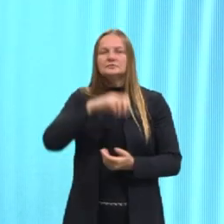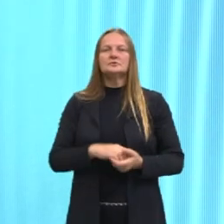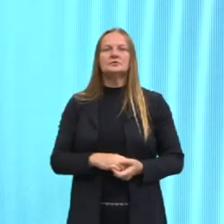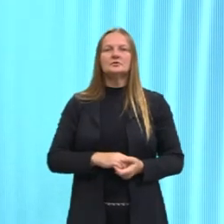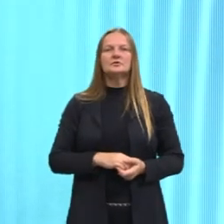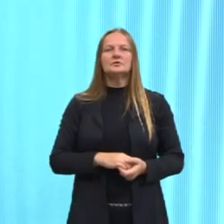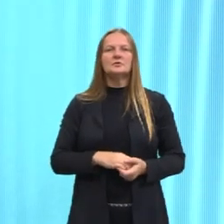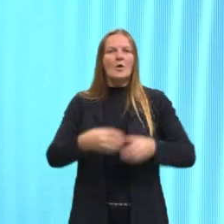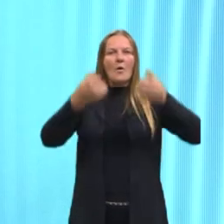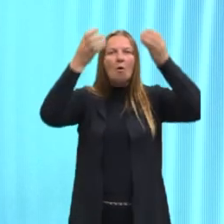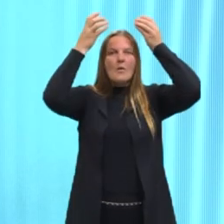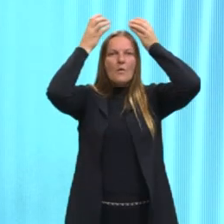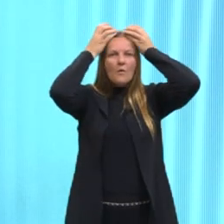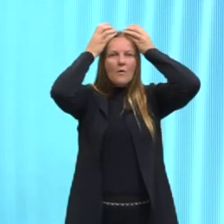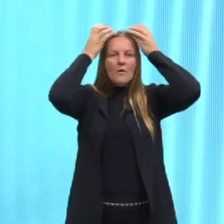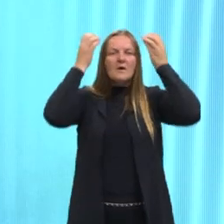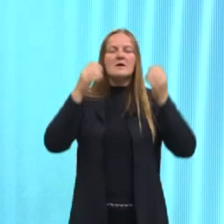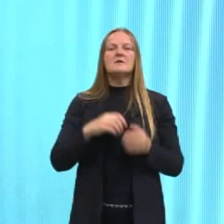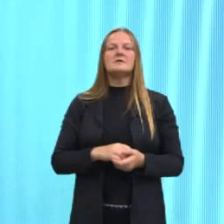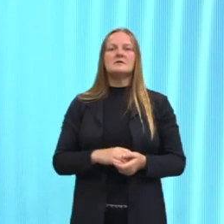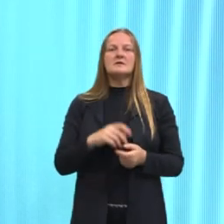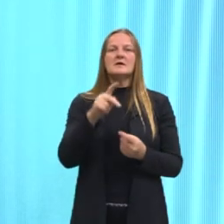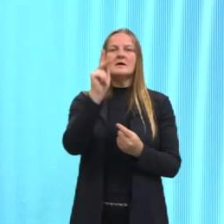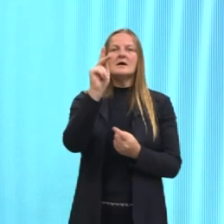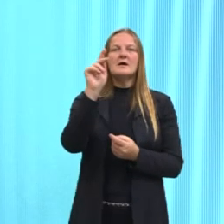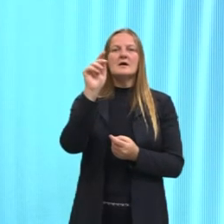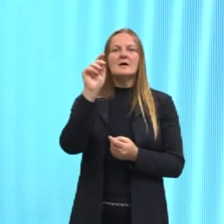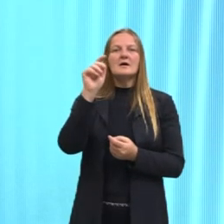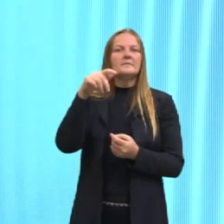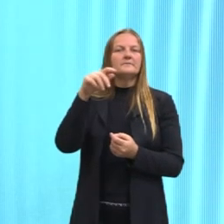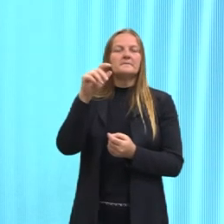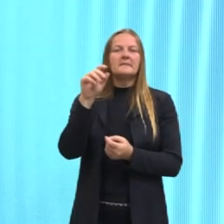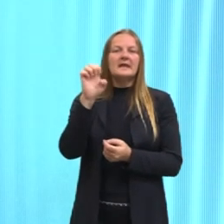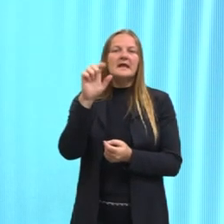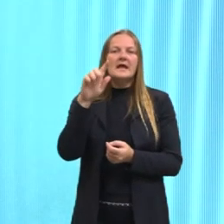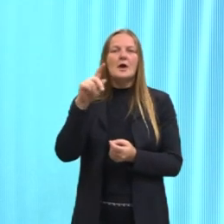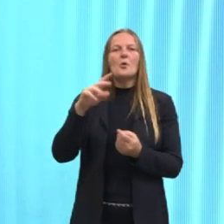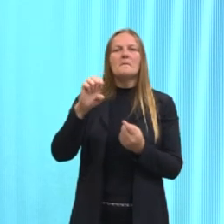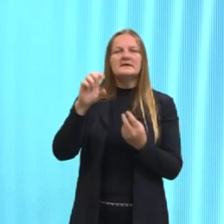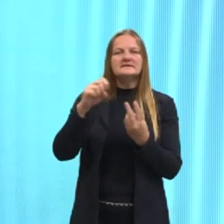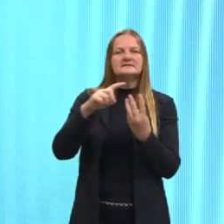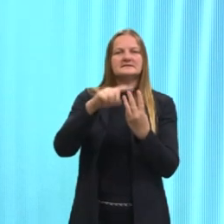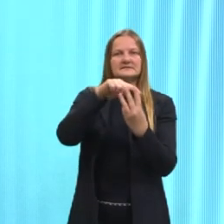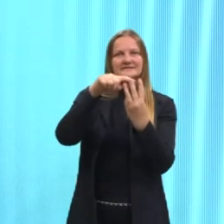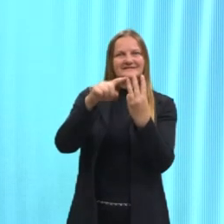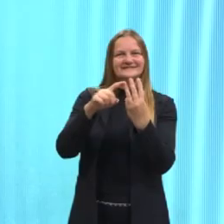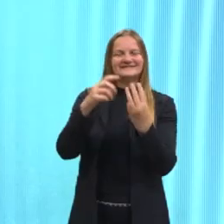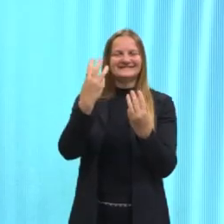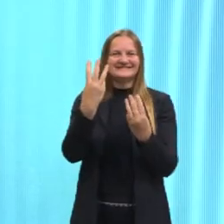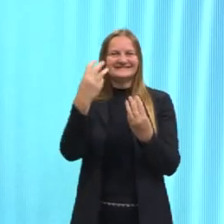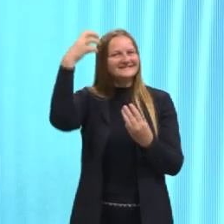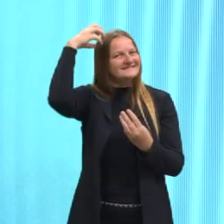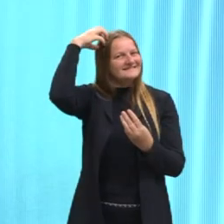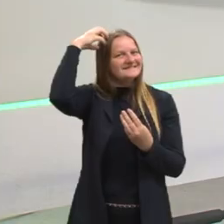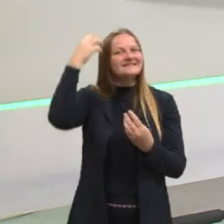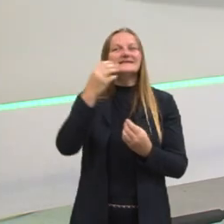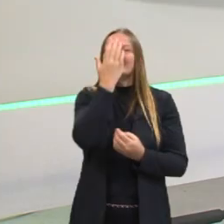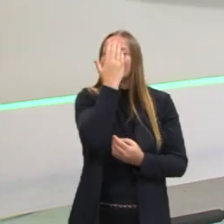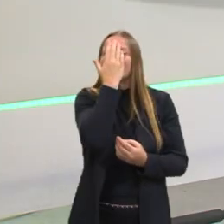são pirâmides dos Reis Quéops quéfren e miquerinos e na frente dessas pirâmides